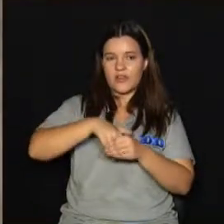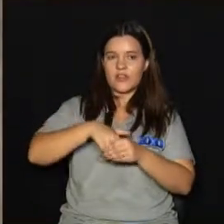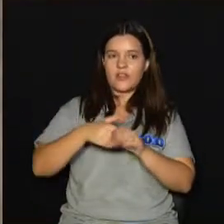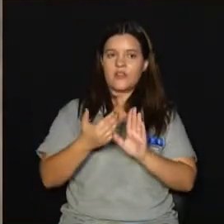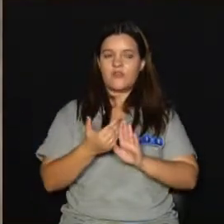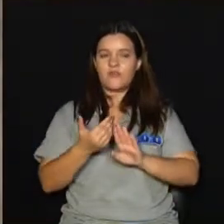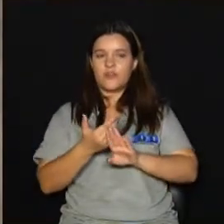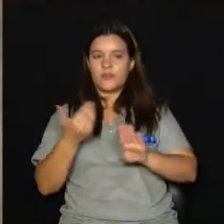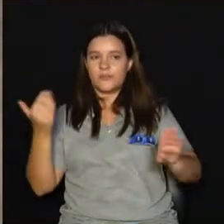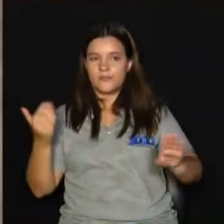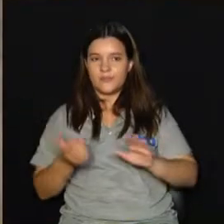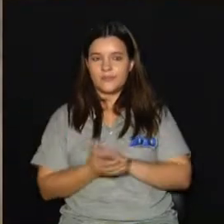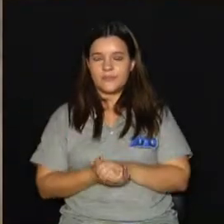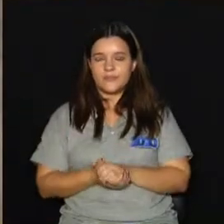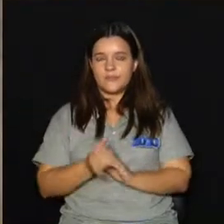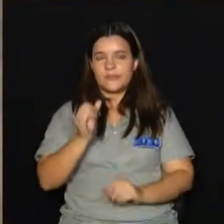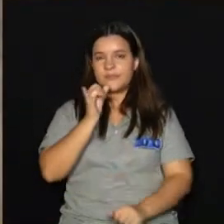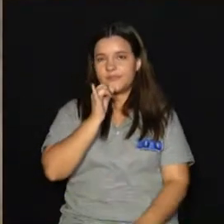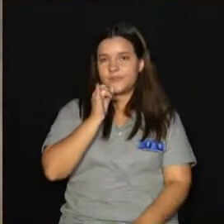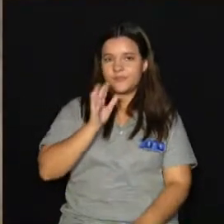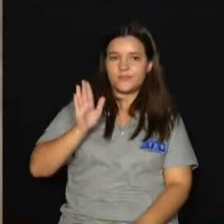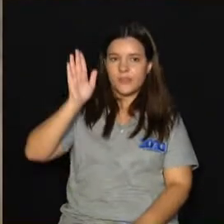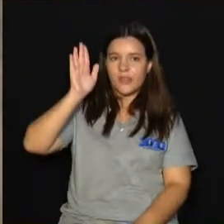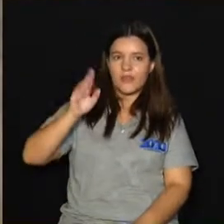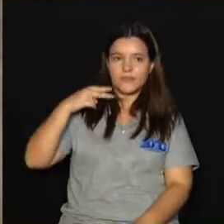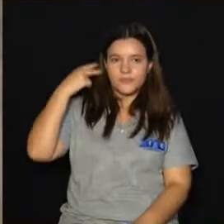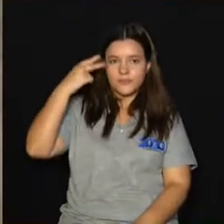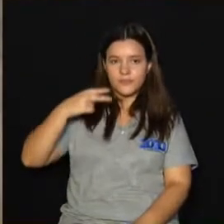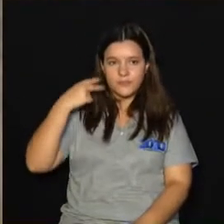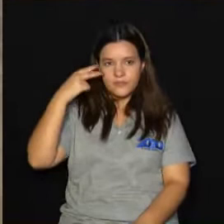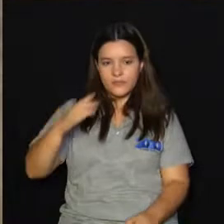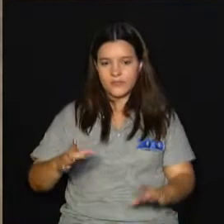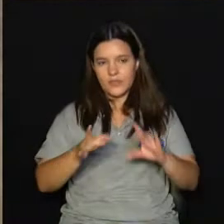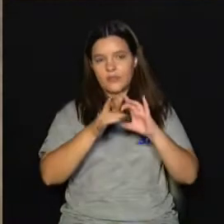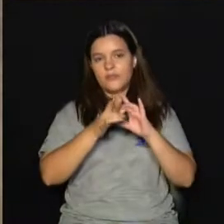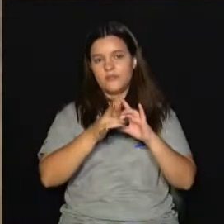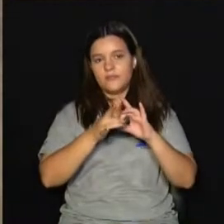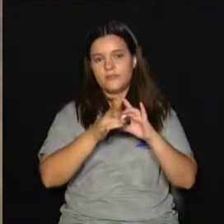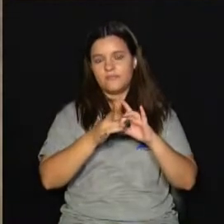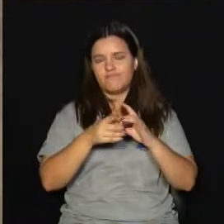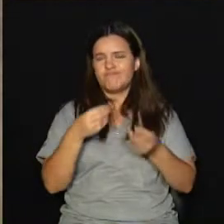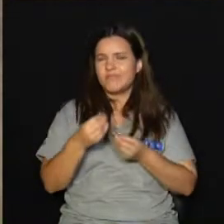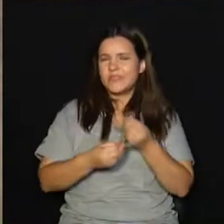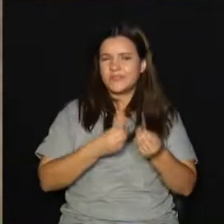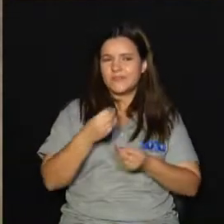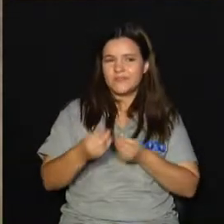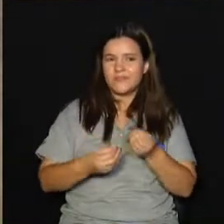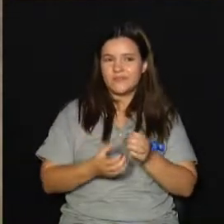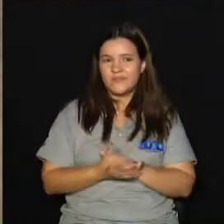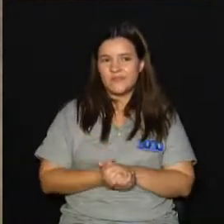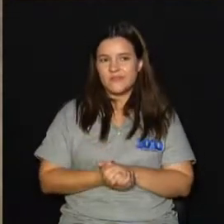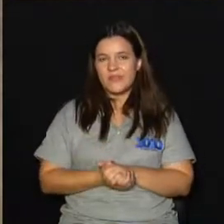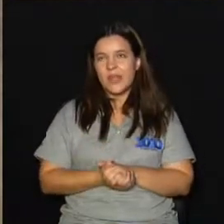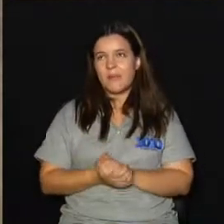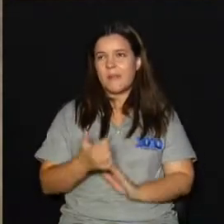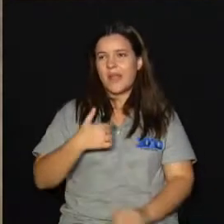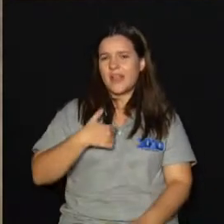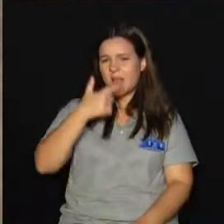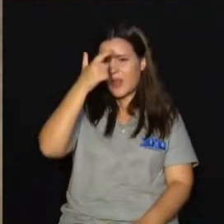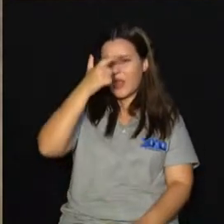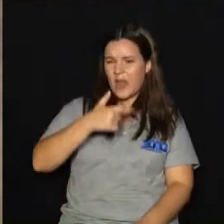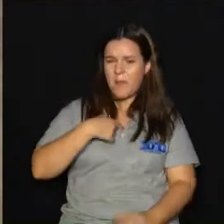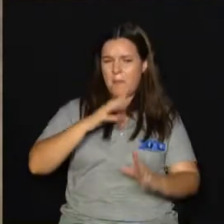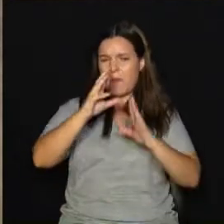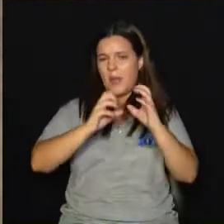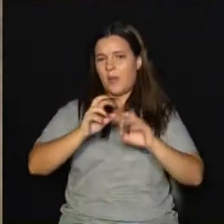base? Então, por exemplo, um candidato de um partido coligado com um candidato, mas eu não entrei nessa